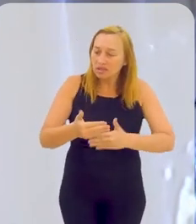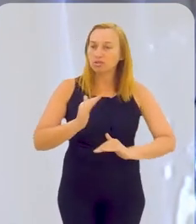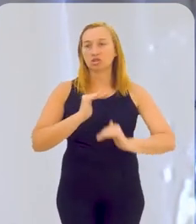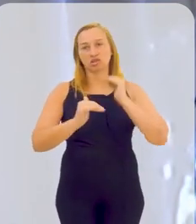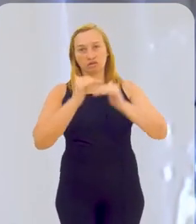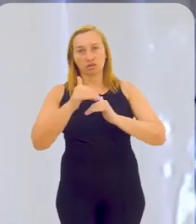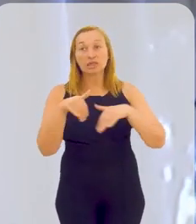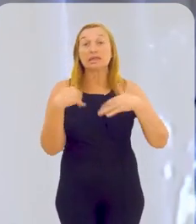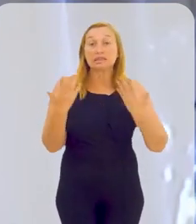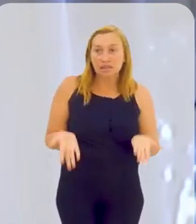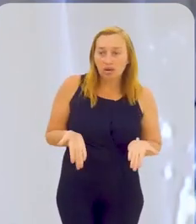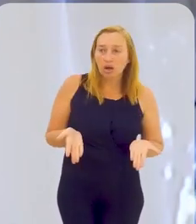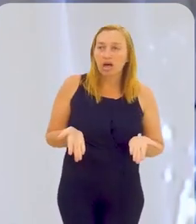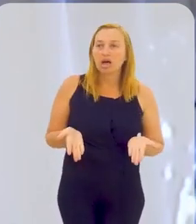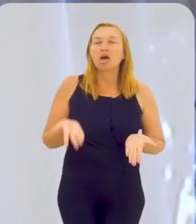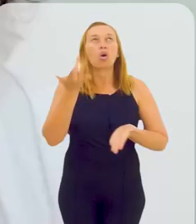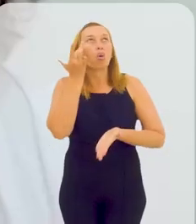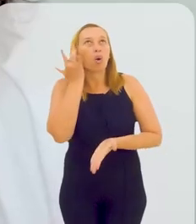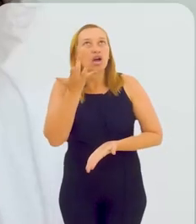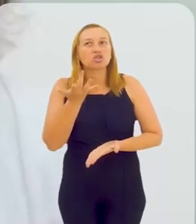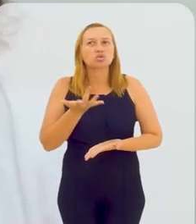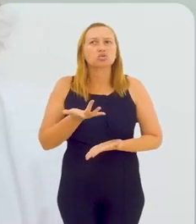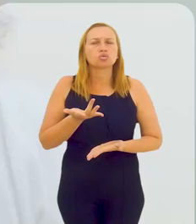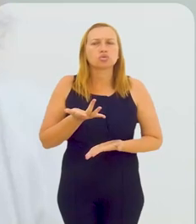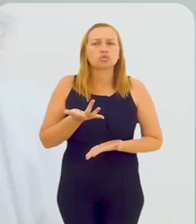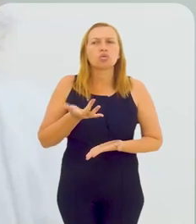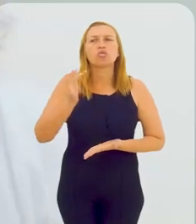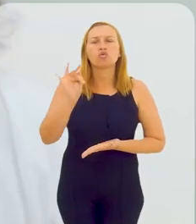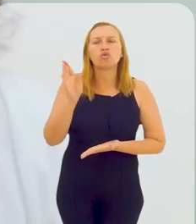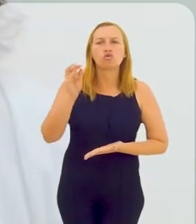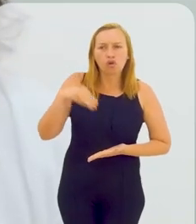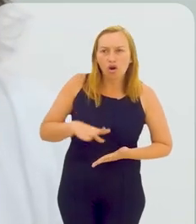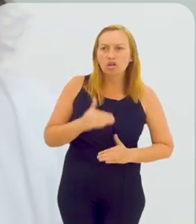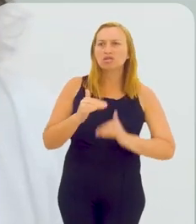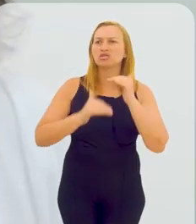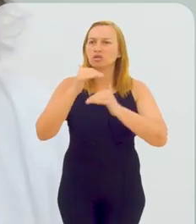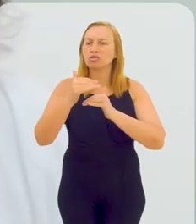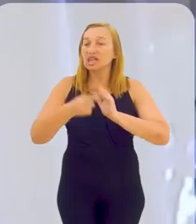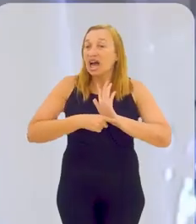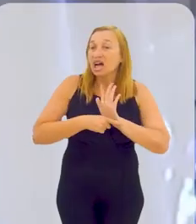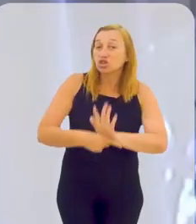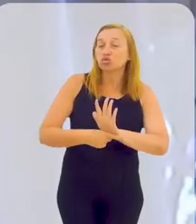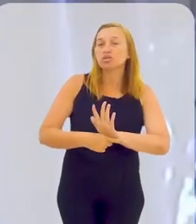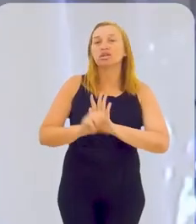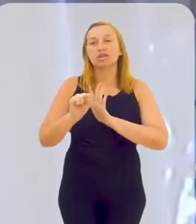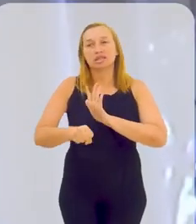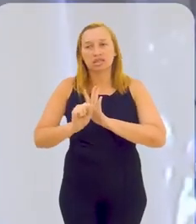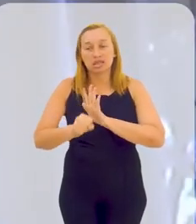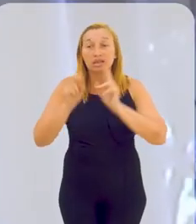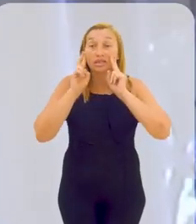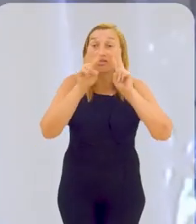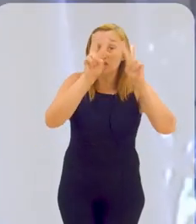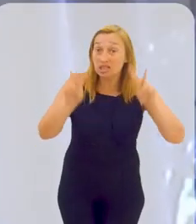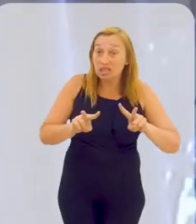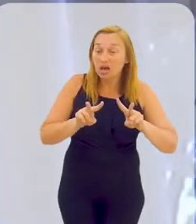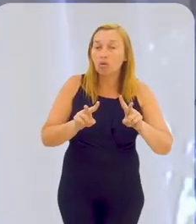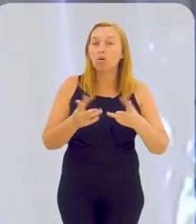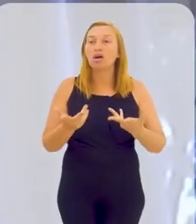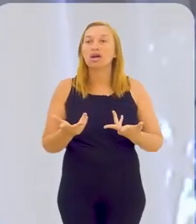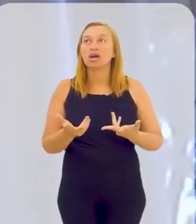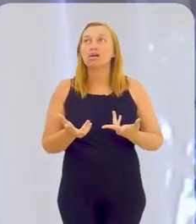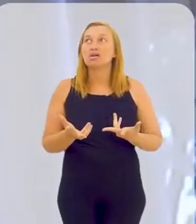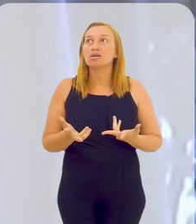avançado e desenvolvido. Então, eu acho que o Fórum de Desenvolvimento ele ajuda muito nessa visão,